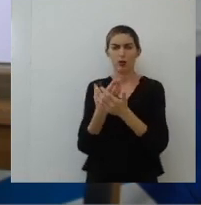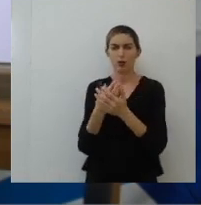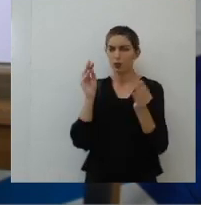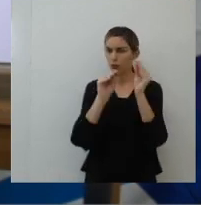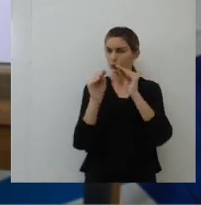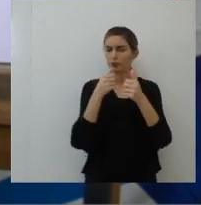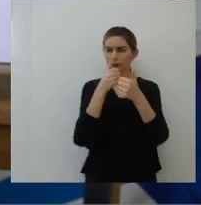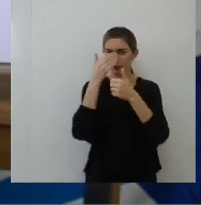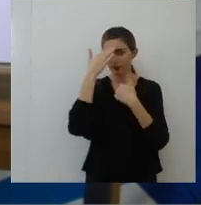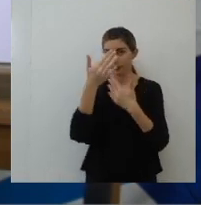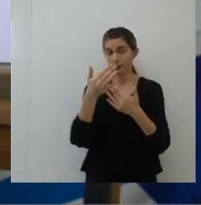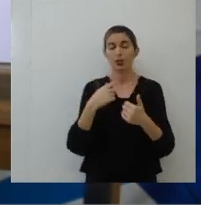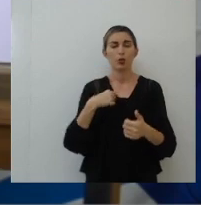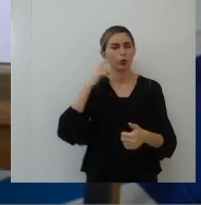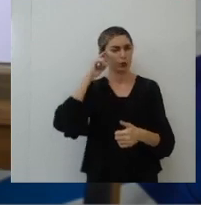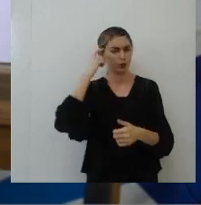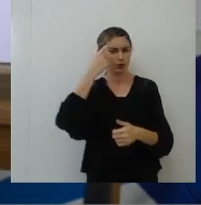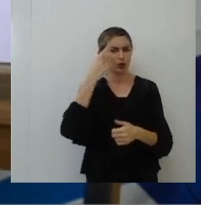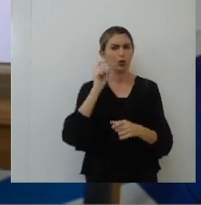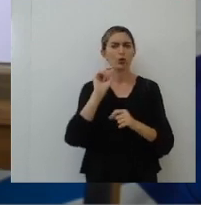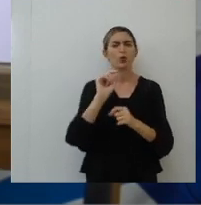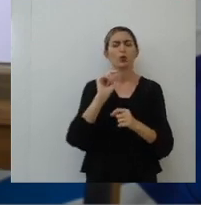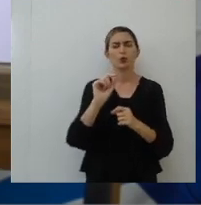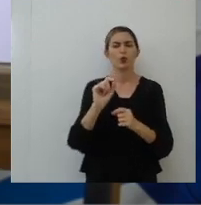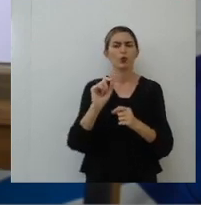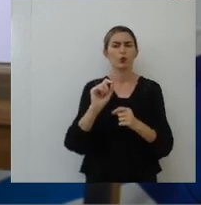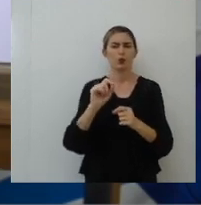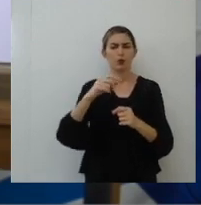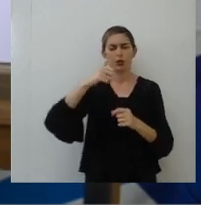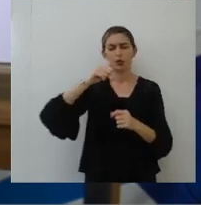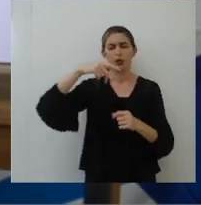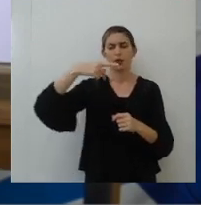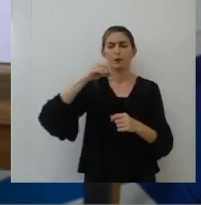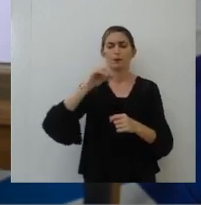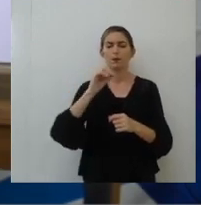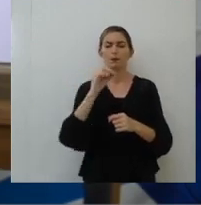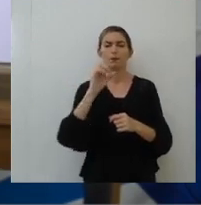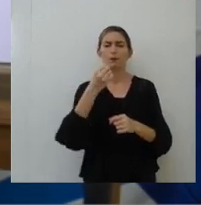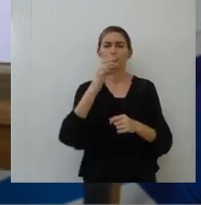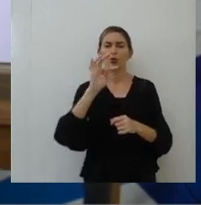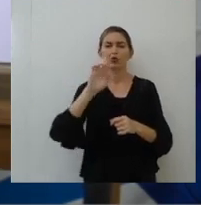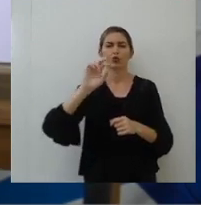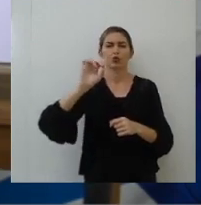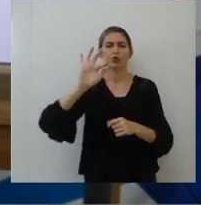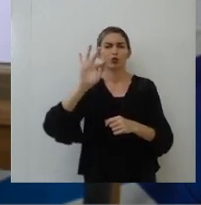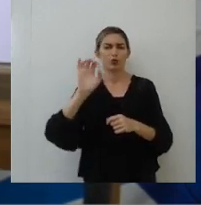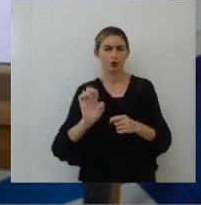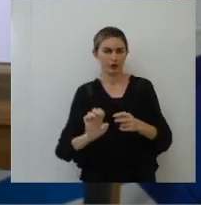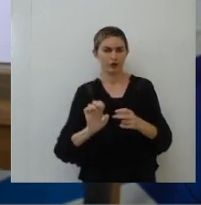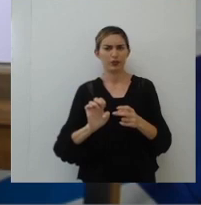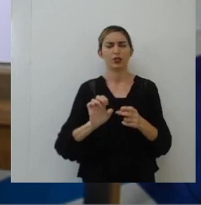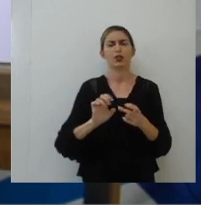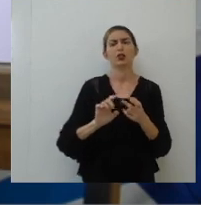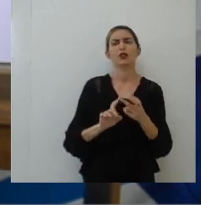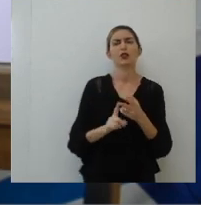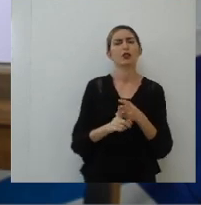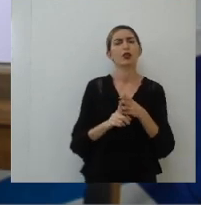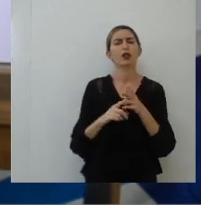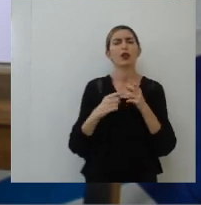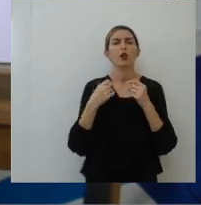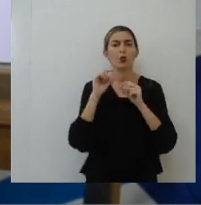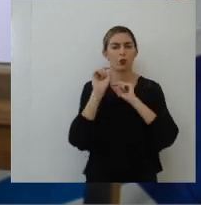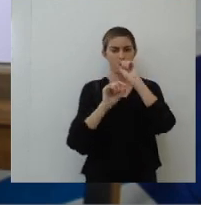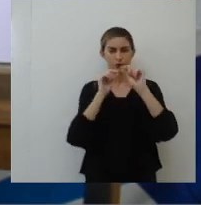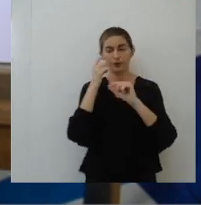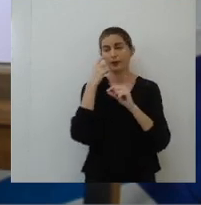obrigado. Eu tenho uma dúvida. Diz aí. O que seria exatamente apóstrofe ou zeugma? Manda um abraço pro pessoal do meu colégio. Maravilha.